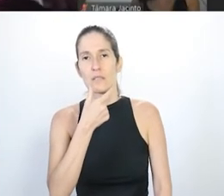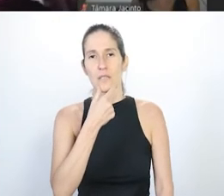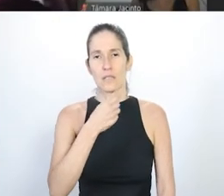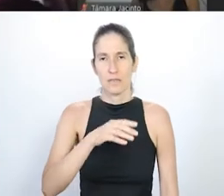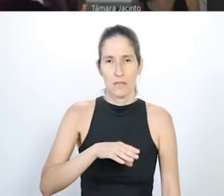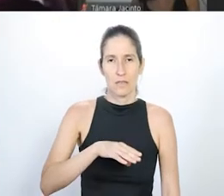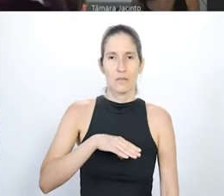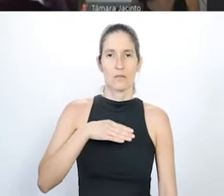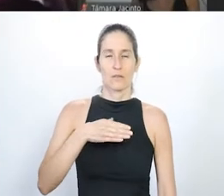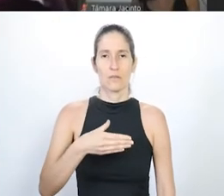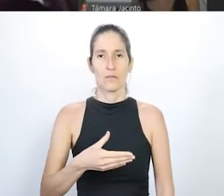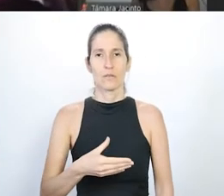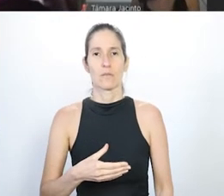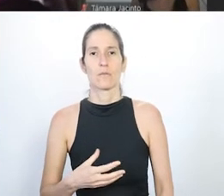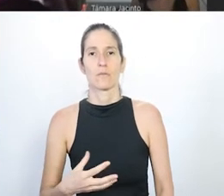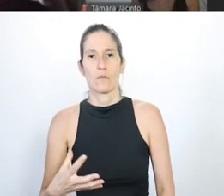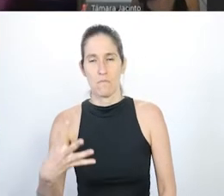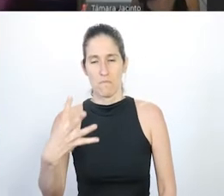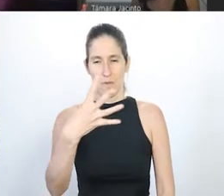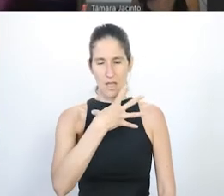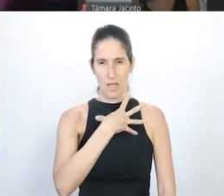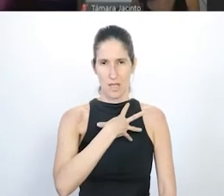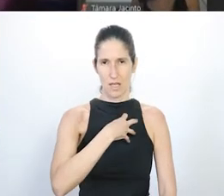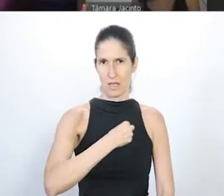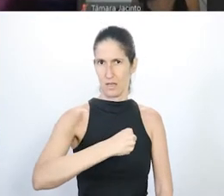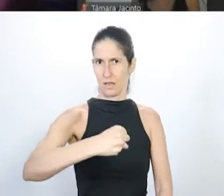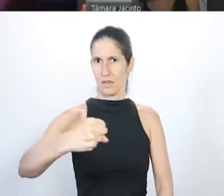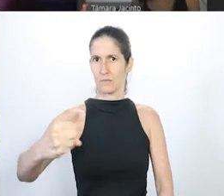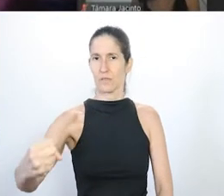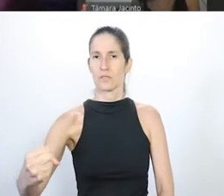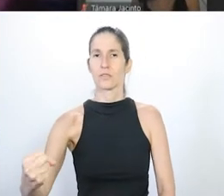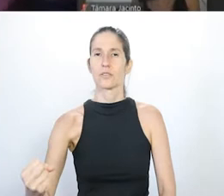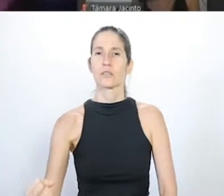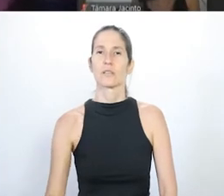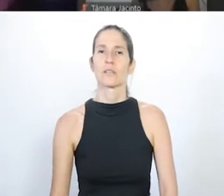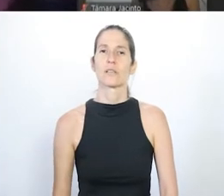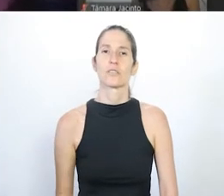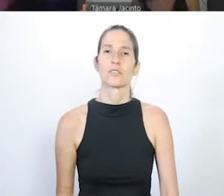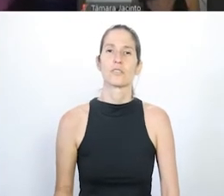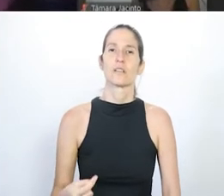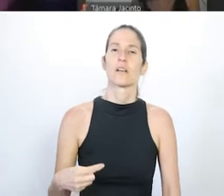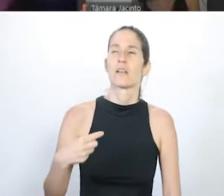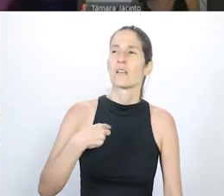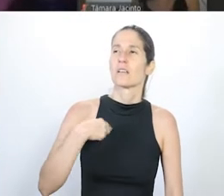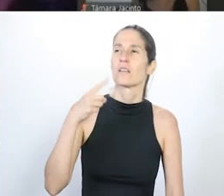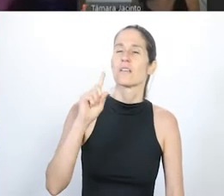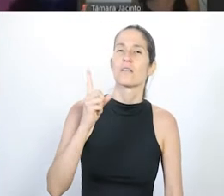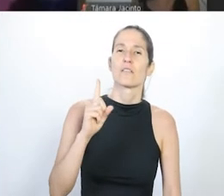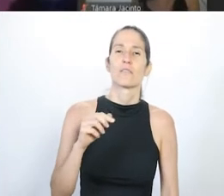para me tirar de lá no nosso tempo.